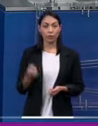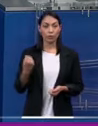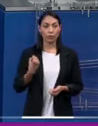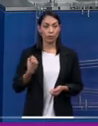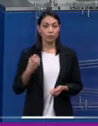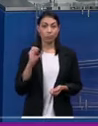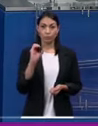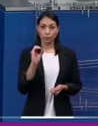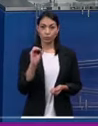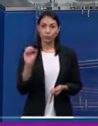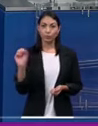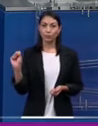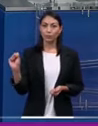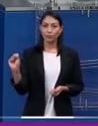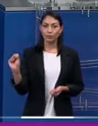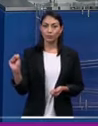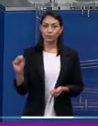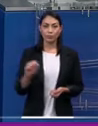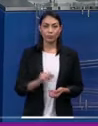Número 08.